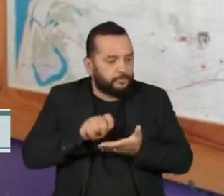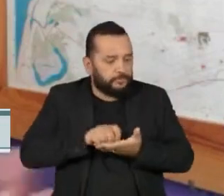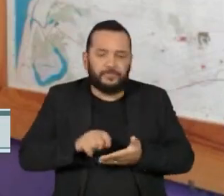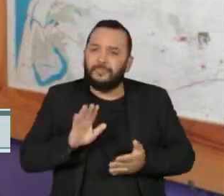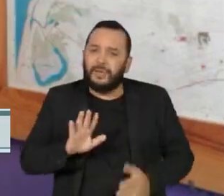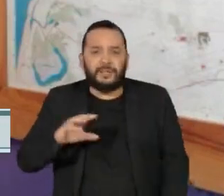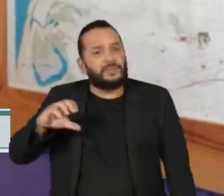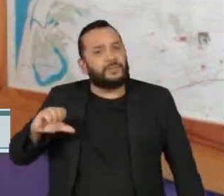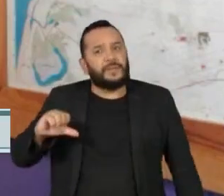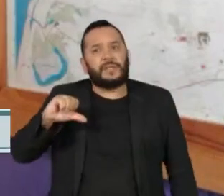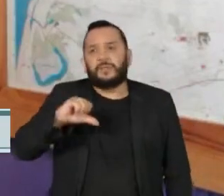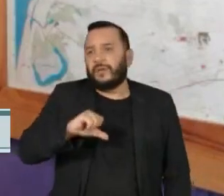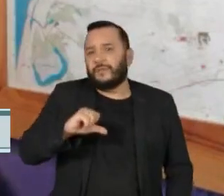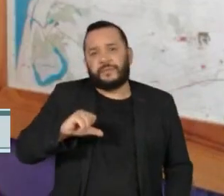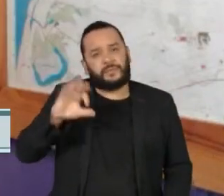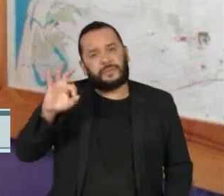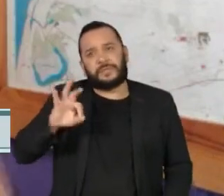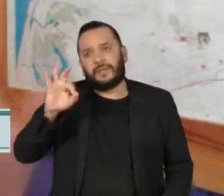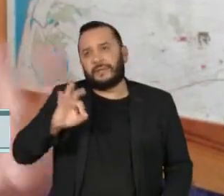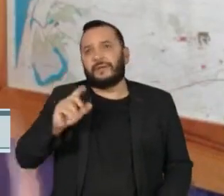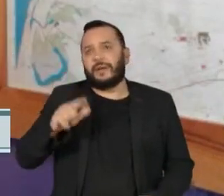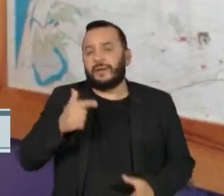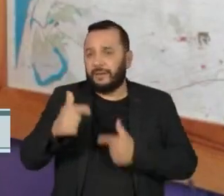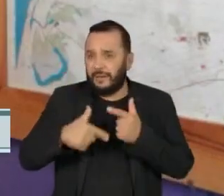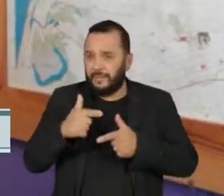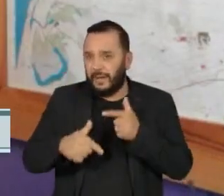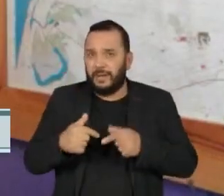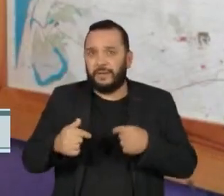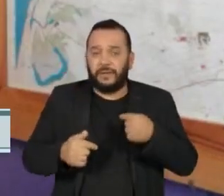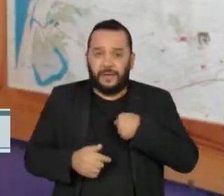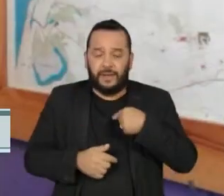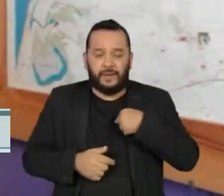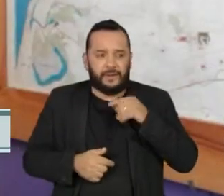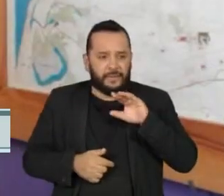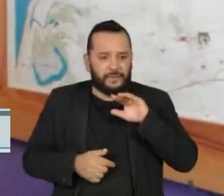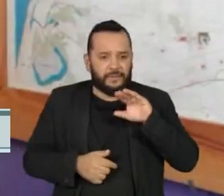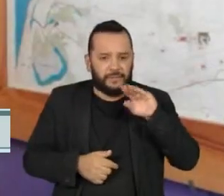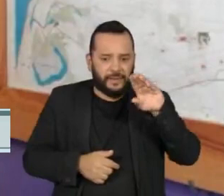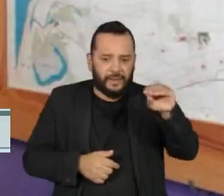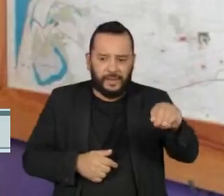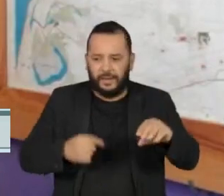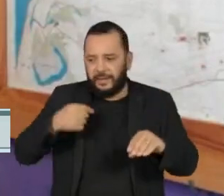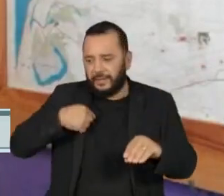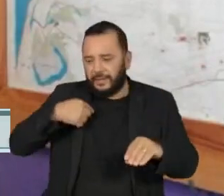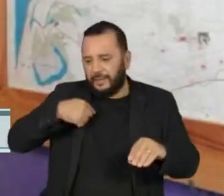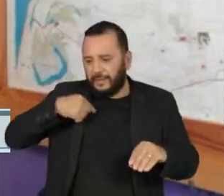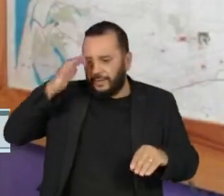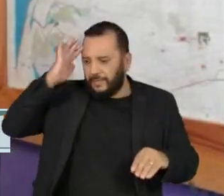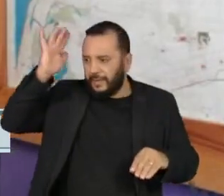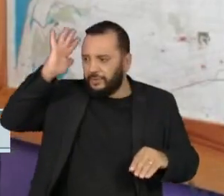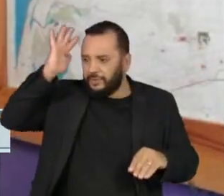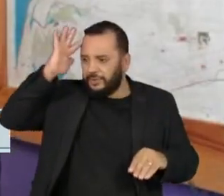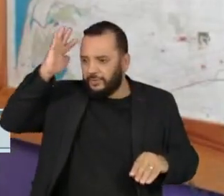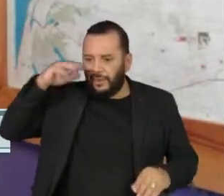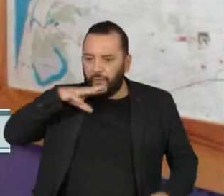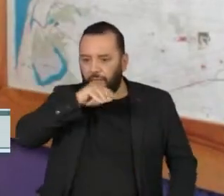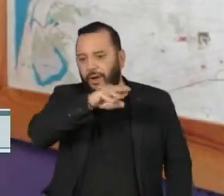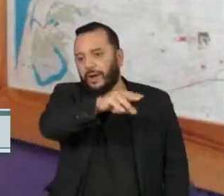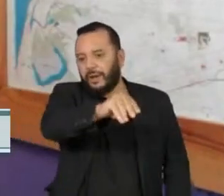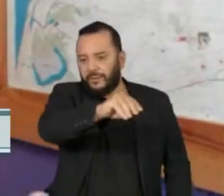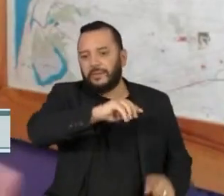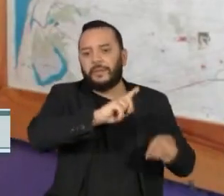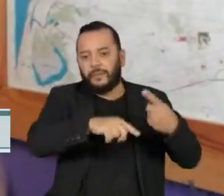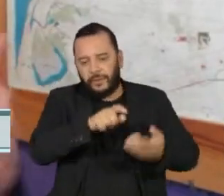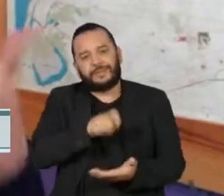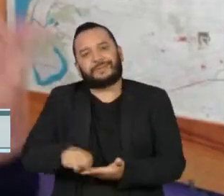99% é de escrever, reescrever, falar. Eu sou alguém que pensa muito poema a partir do corpo, a partir da voz. Então, às vezes, eu só vou